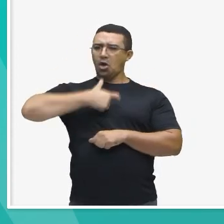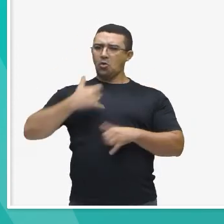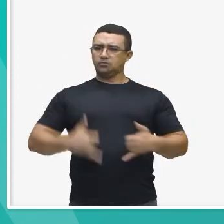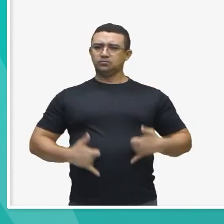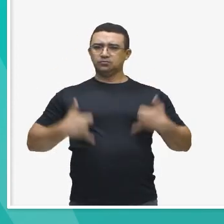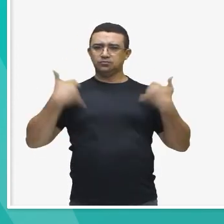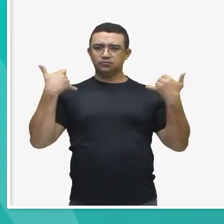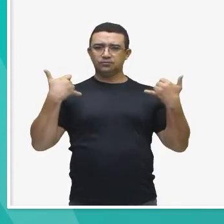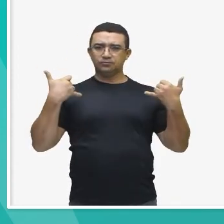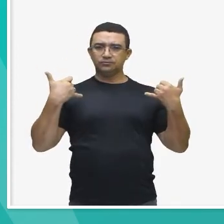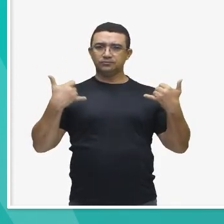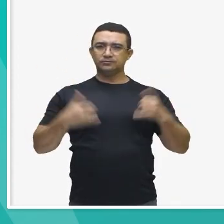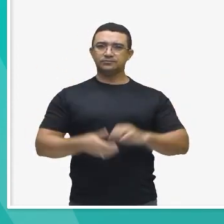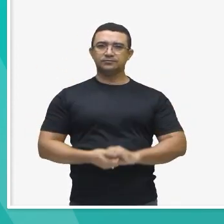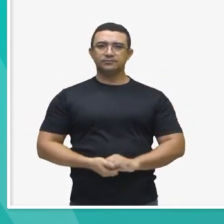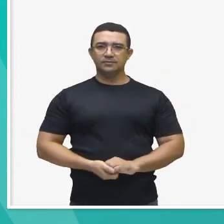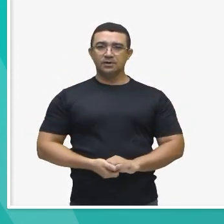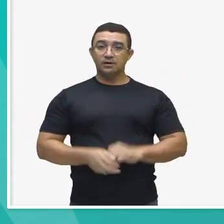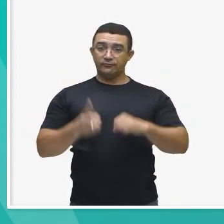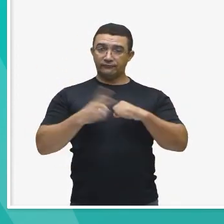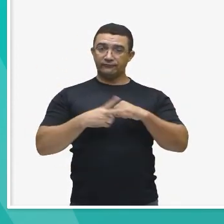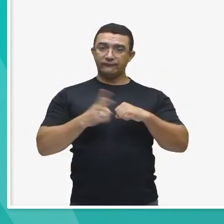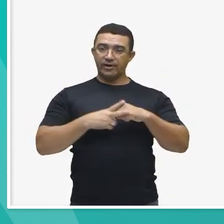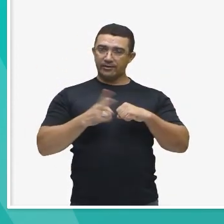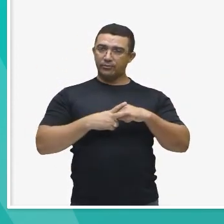verbal, né? O verbo no